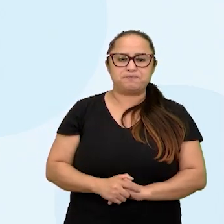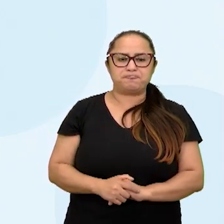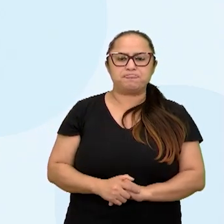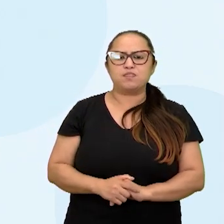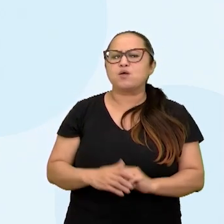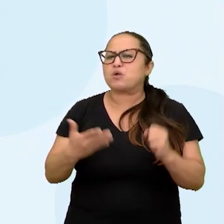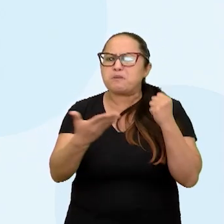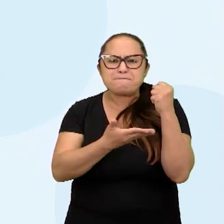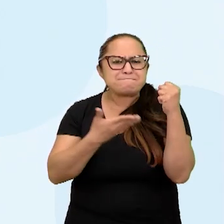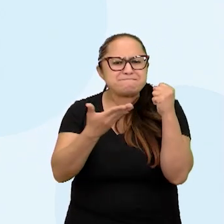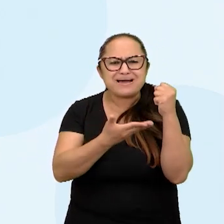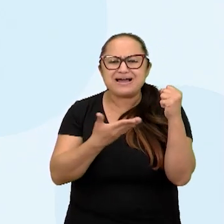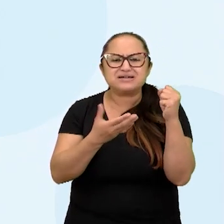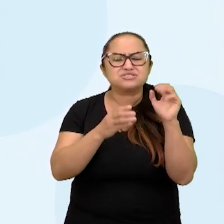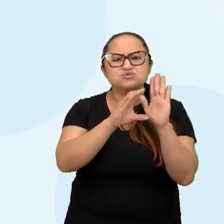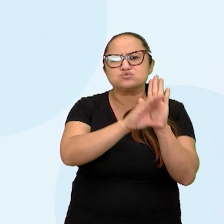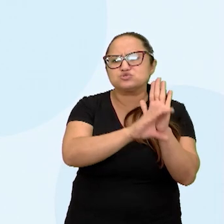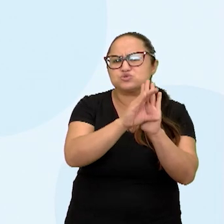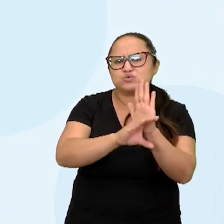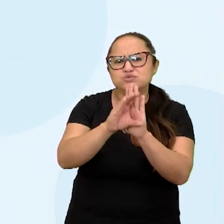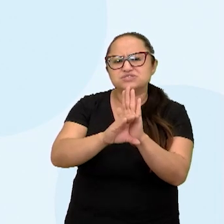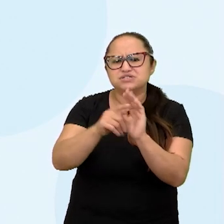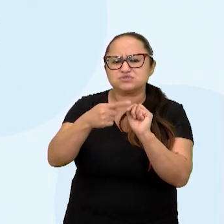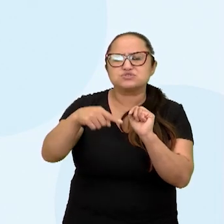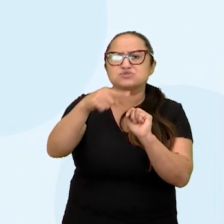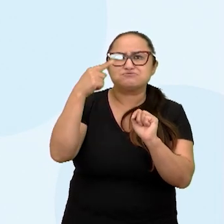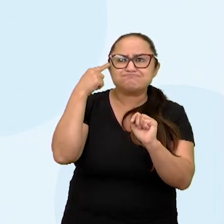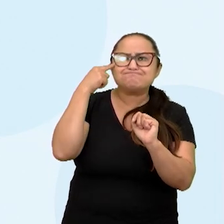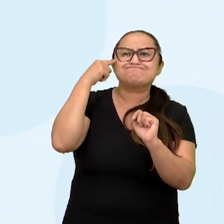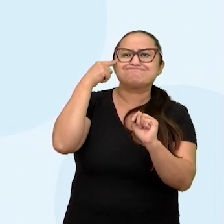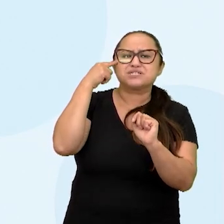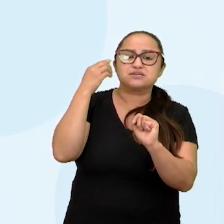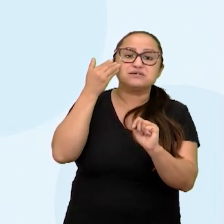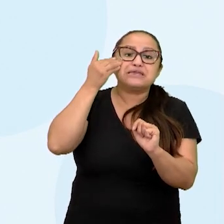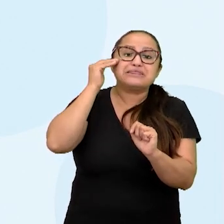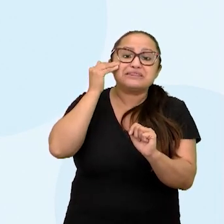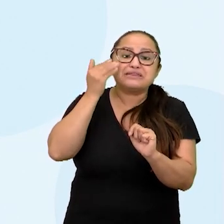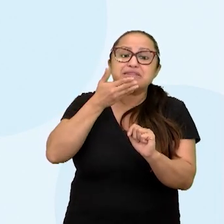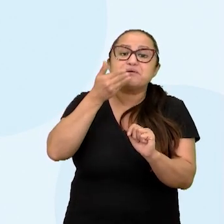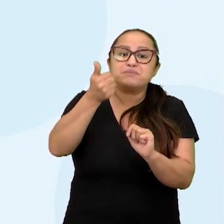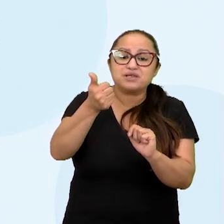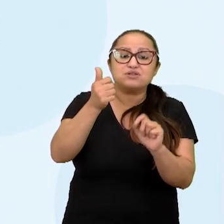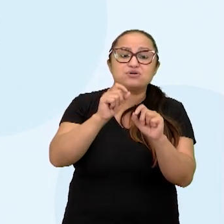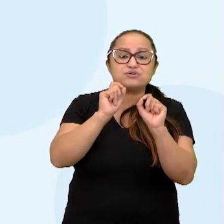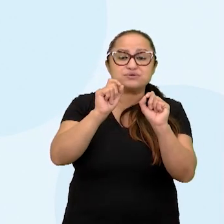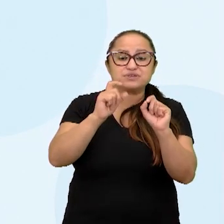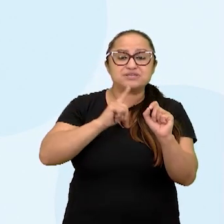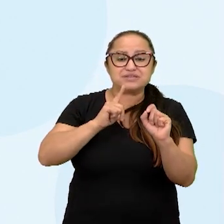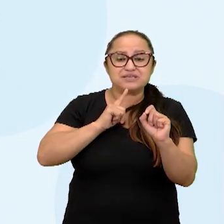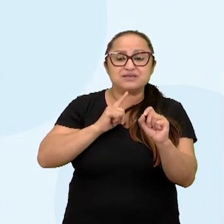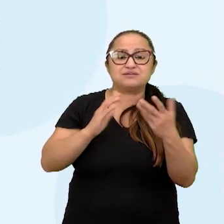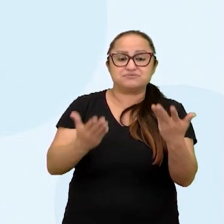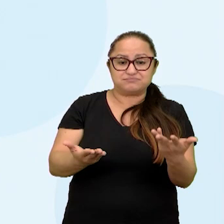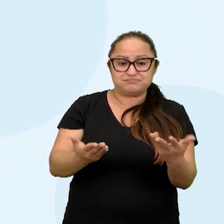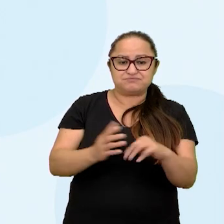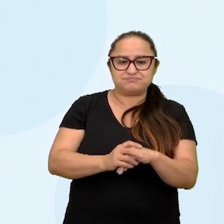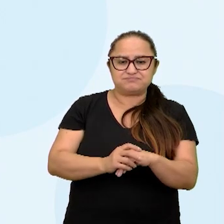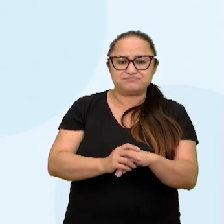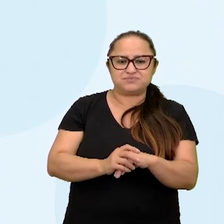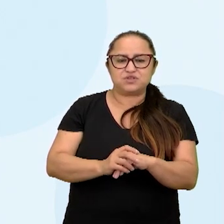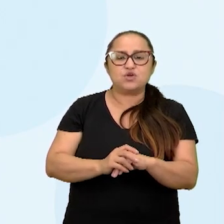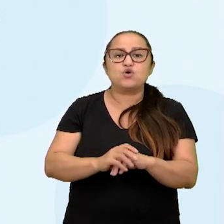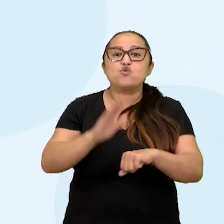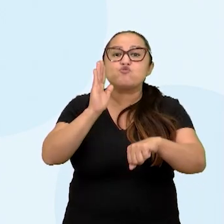conceitos básicos, né, que nós precisamos ter em mente para o melhor entendimento desse conceito de cultura de massa é o seguinte: